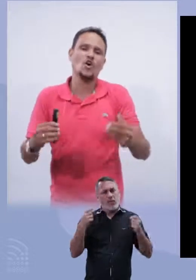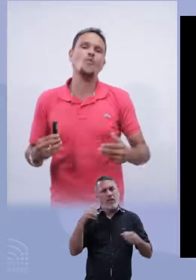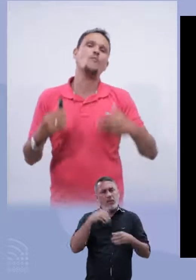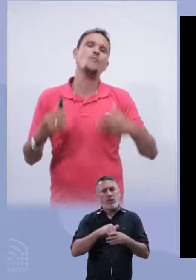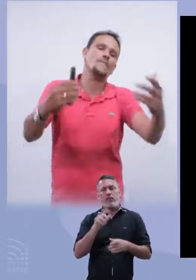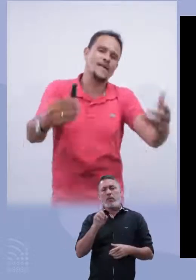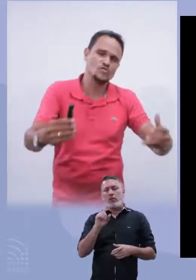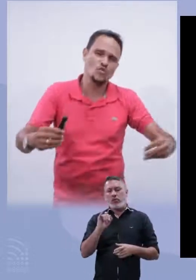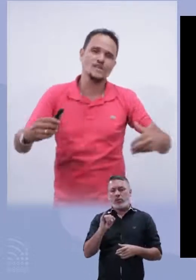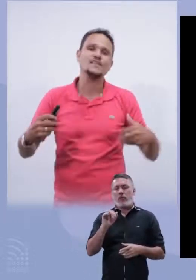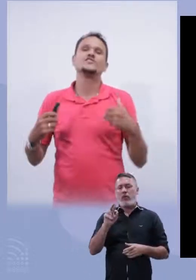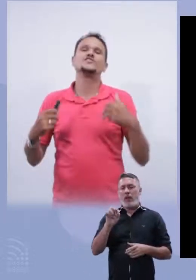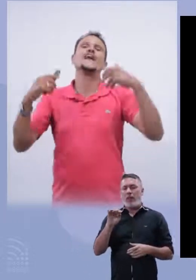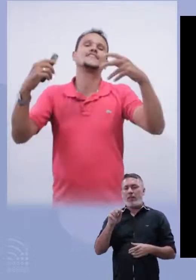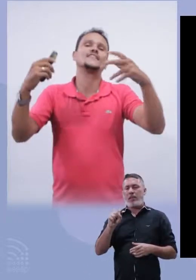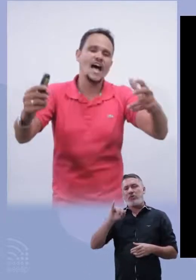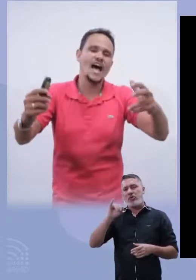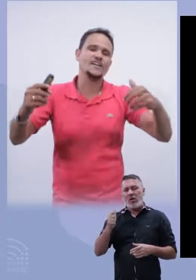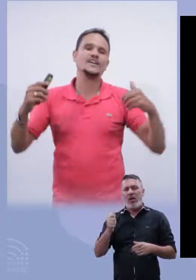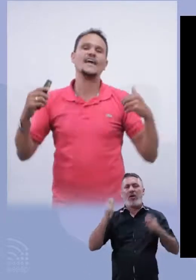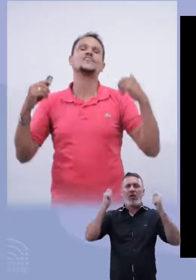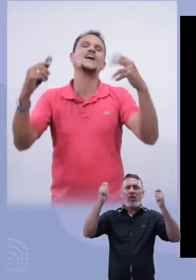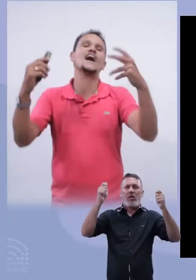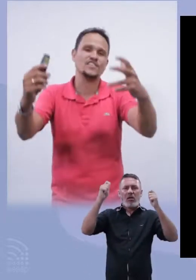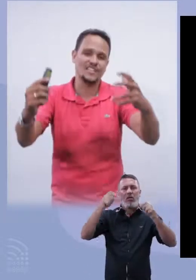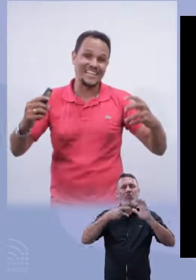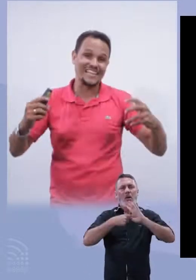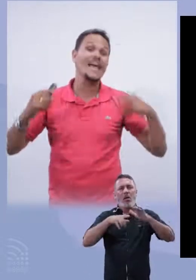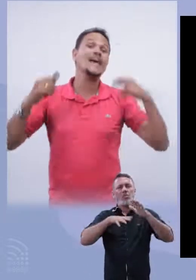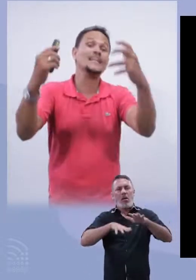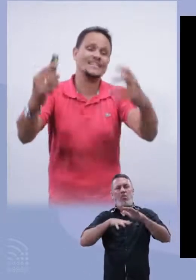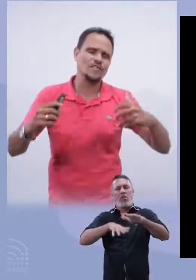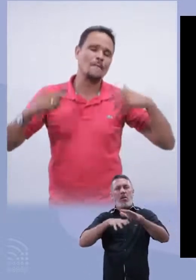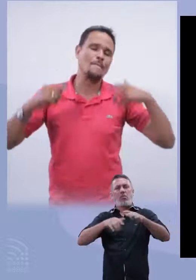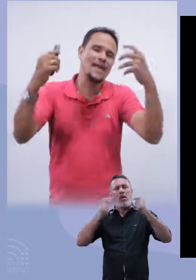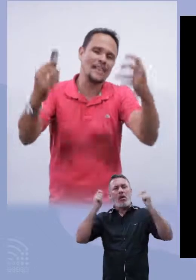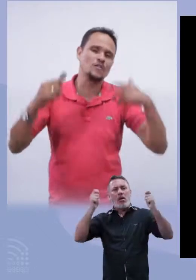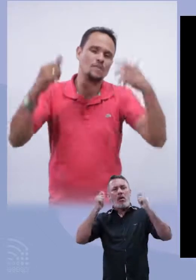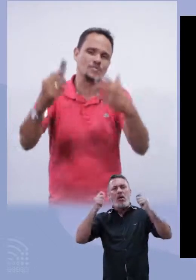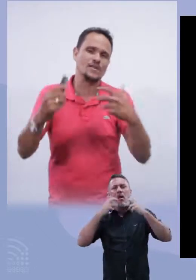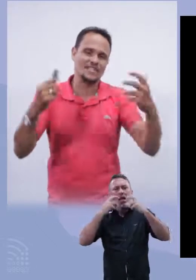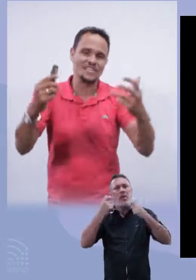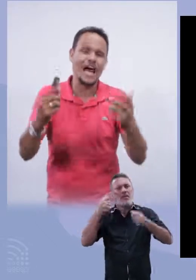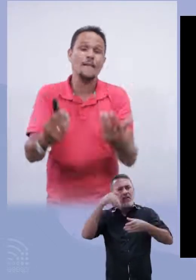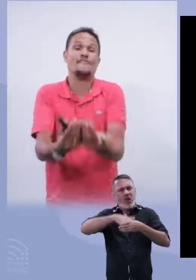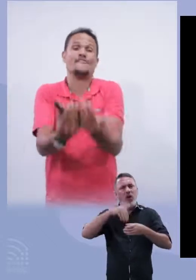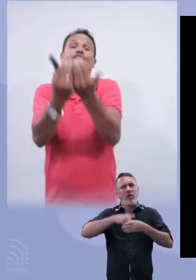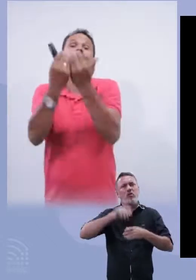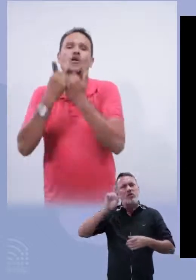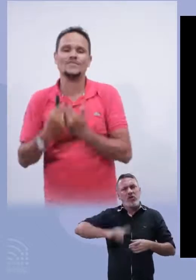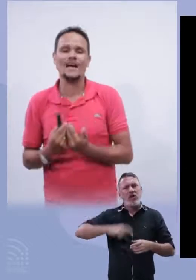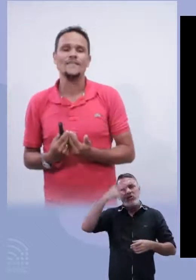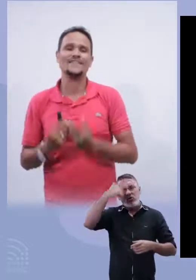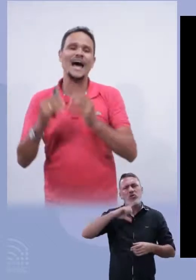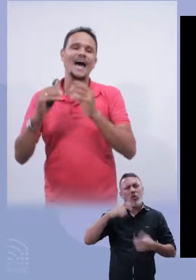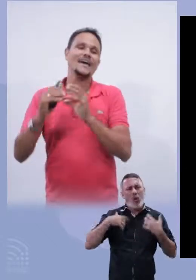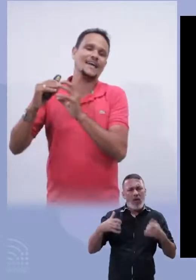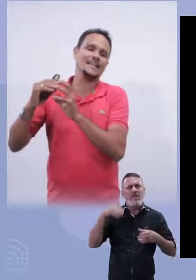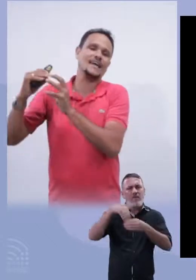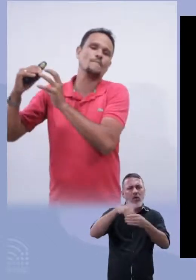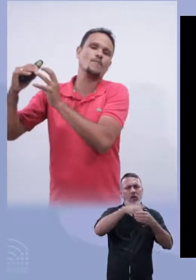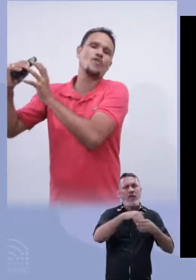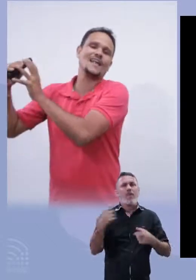um ano, o povo ia para as ruas, direta já, direta já, direta já, gritando, apelando pelo direta já para a volta